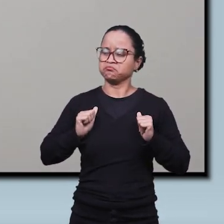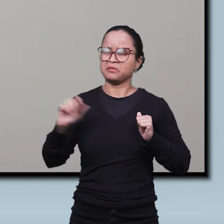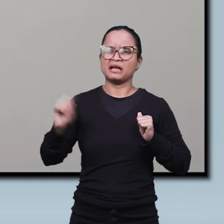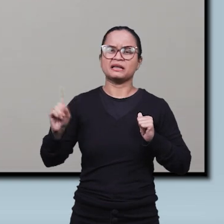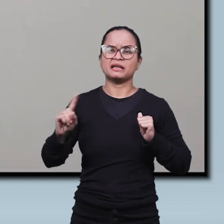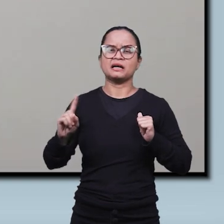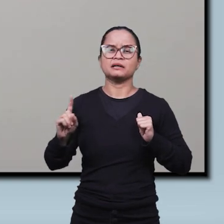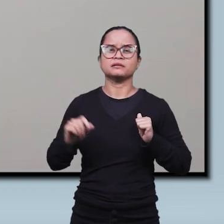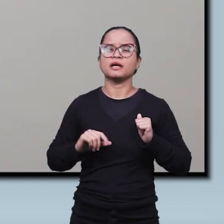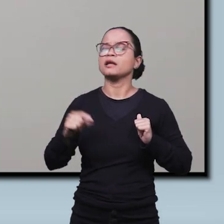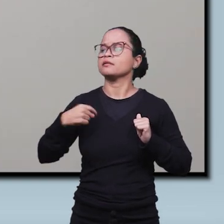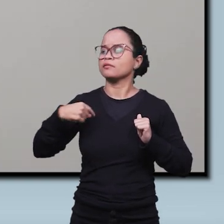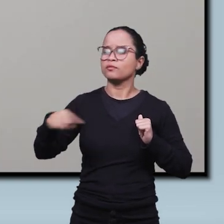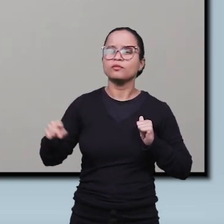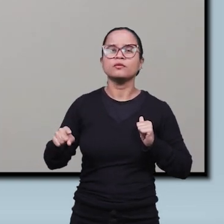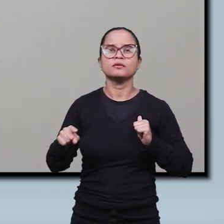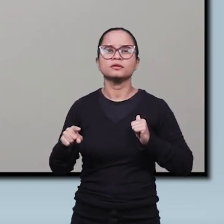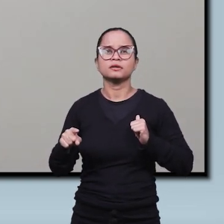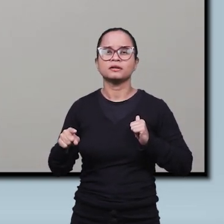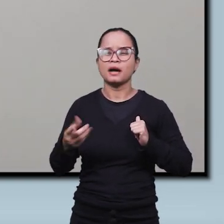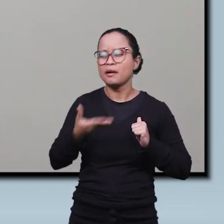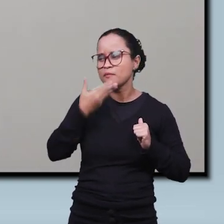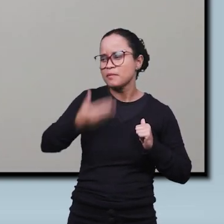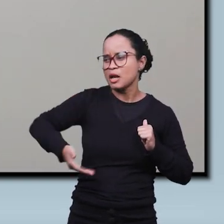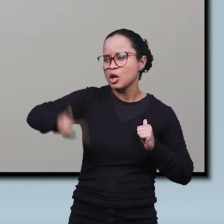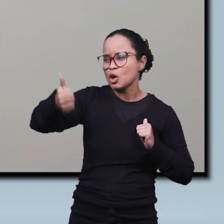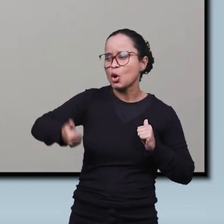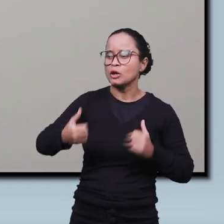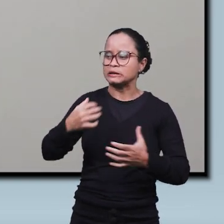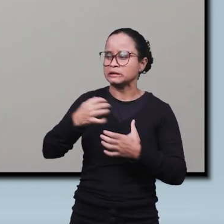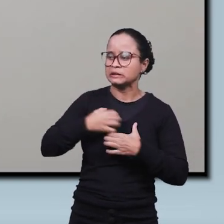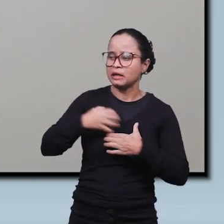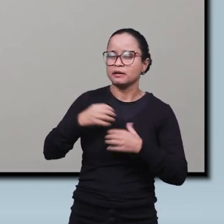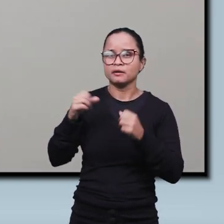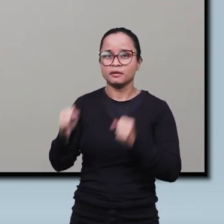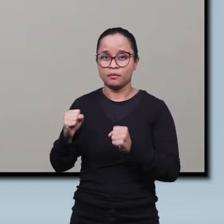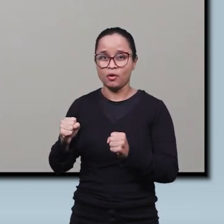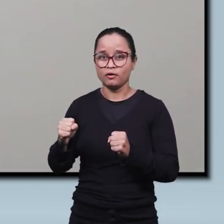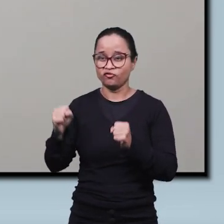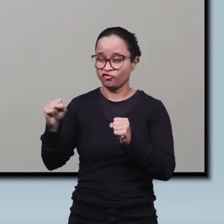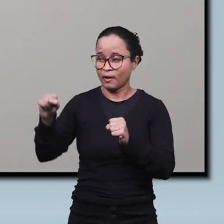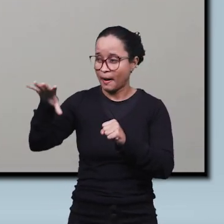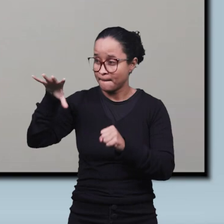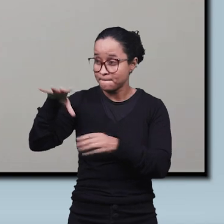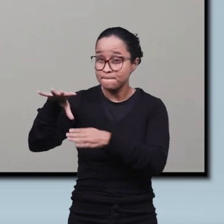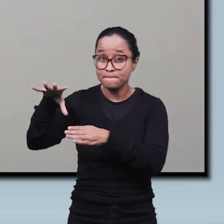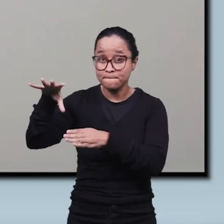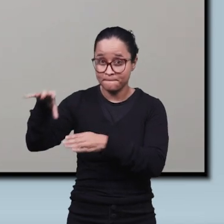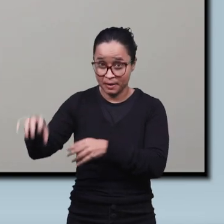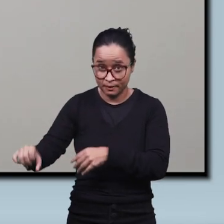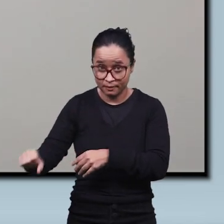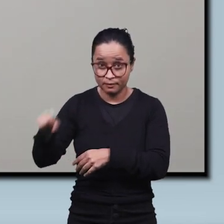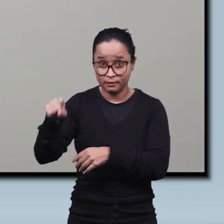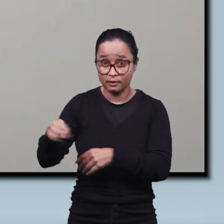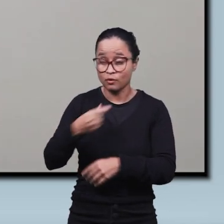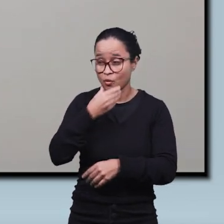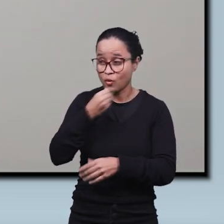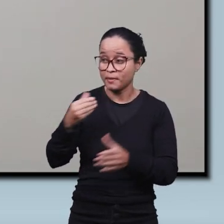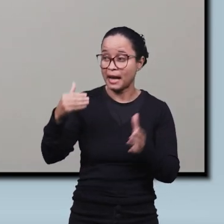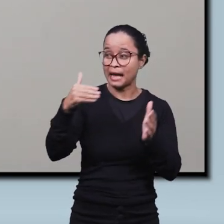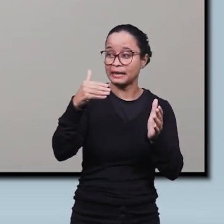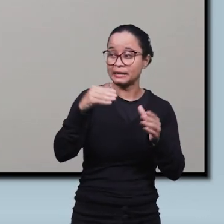eles buscaram a melhor forma que eles poderiam levar esse homem até Jesus.